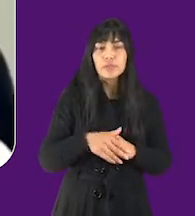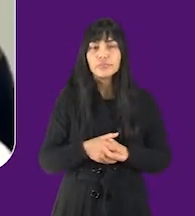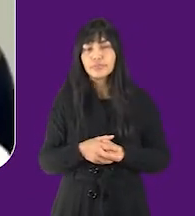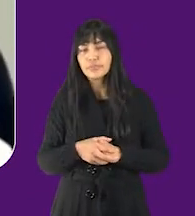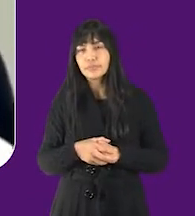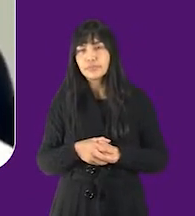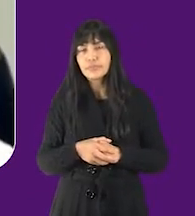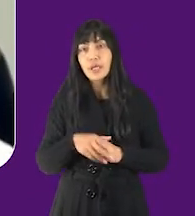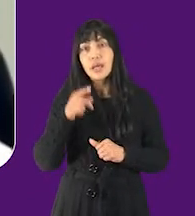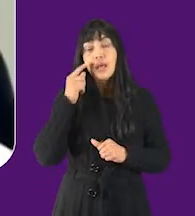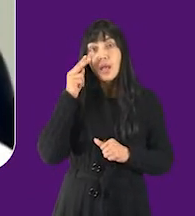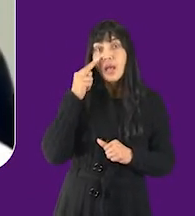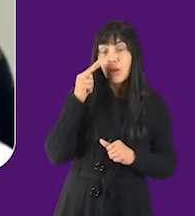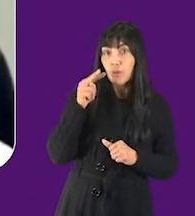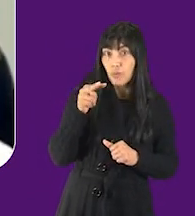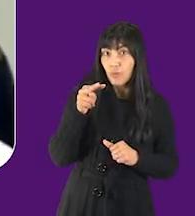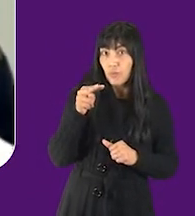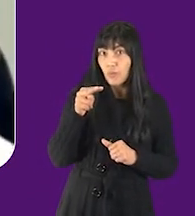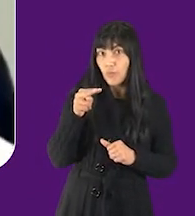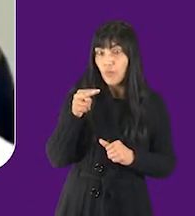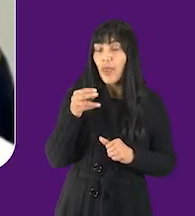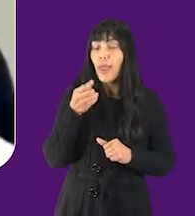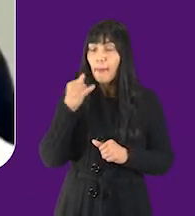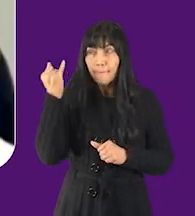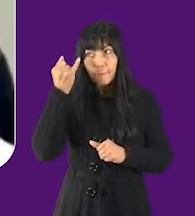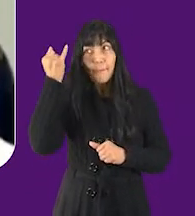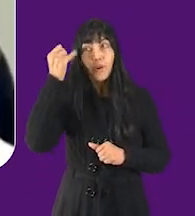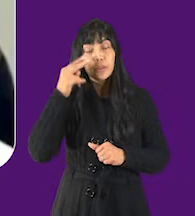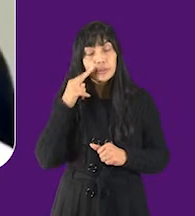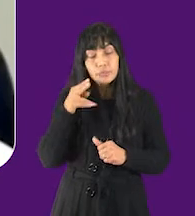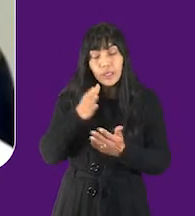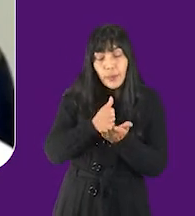é um fator impressionante para caminhar junto